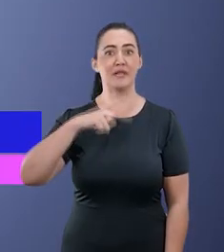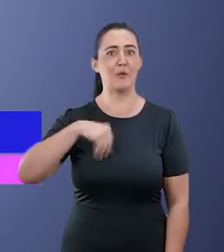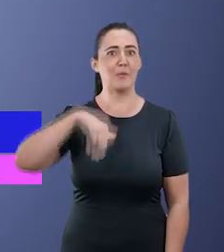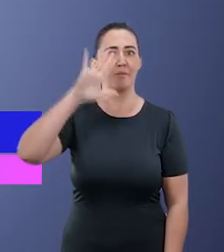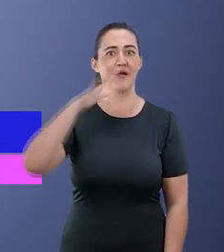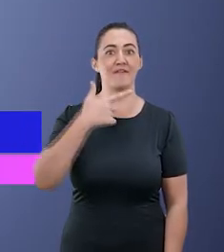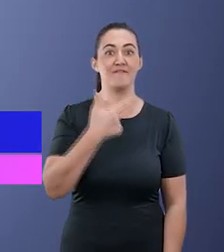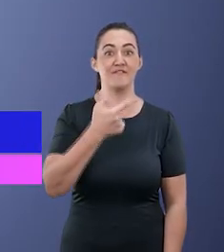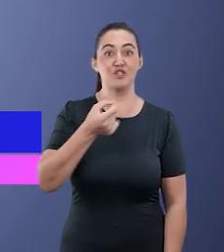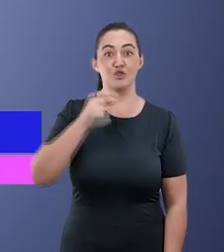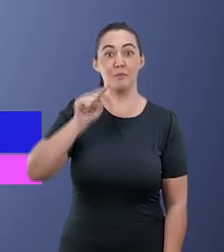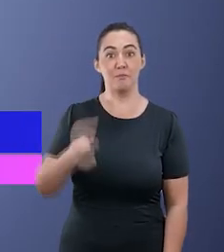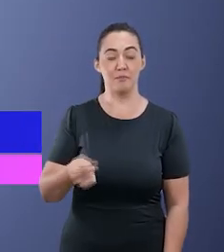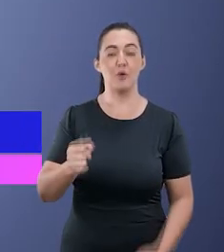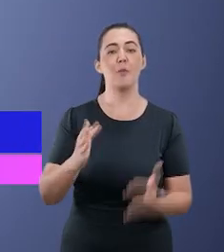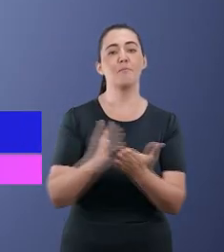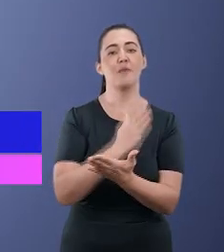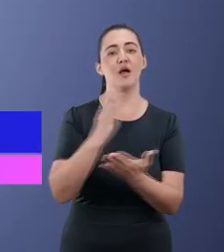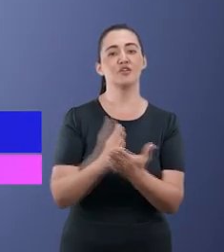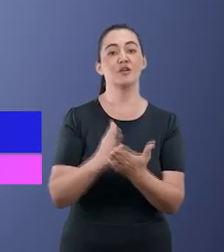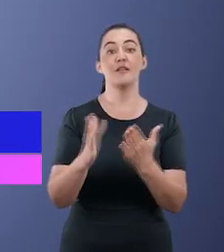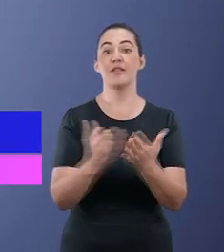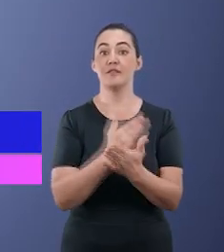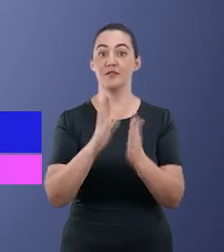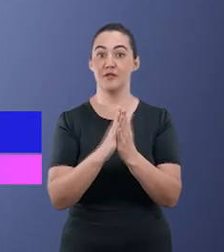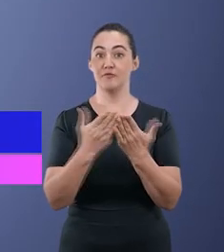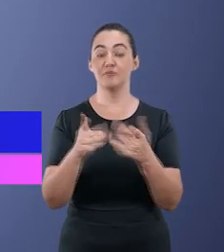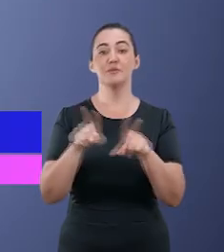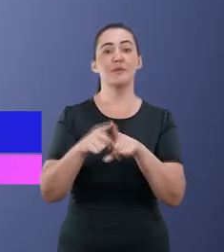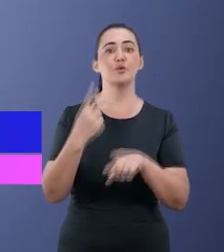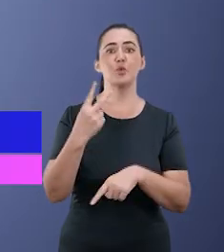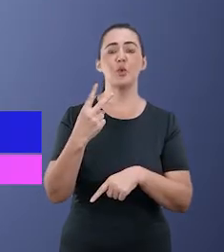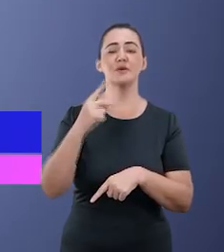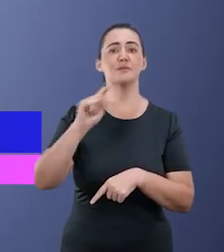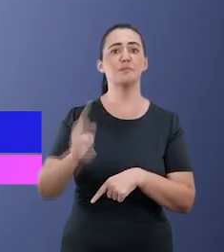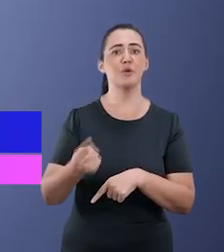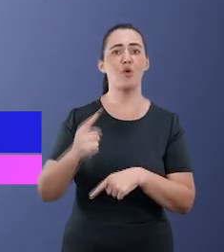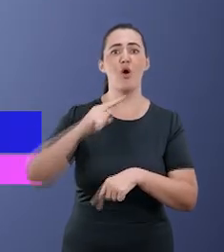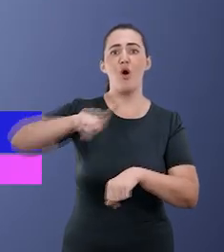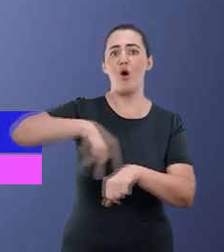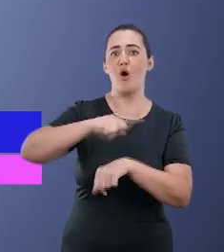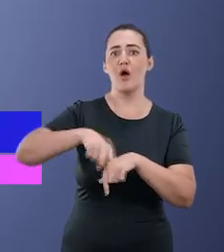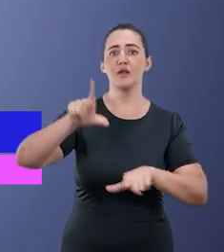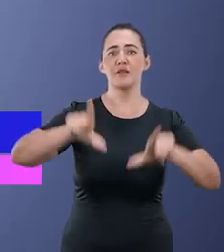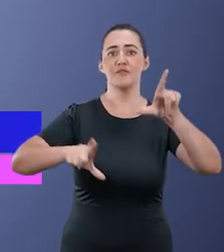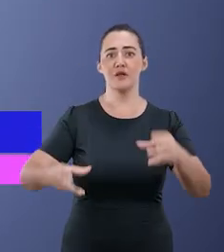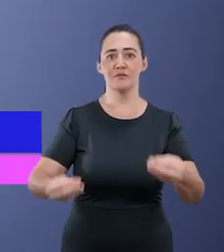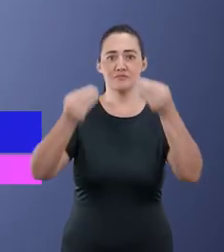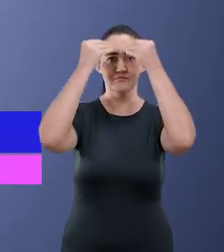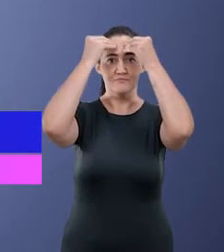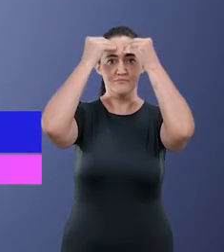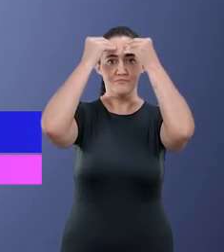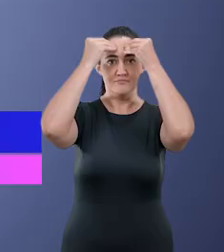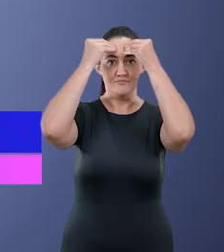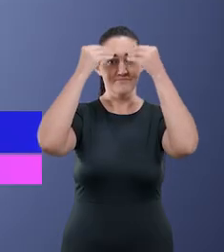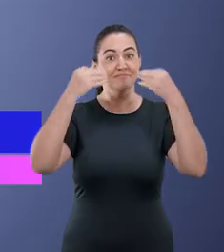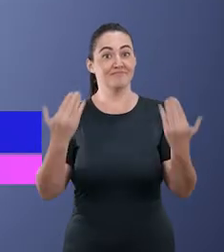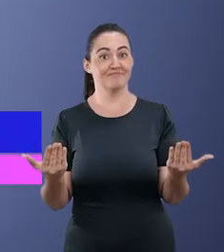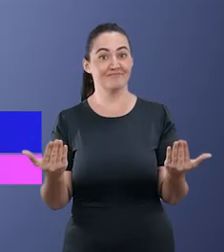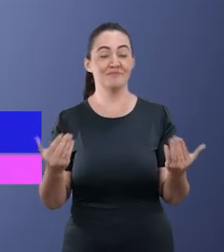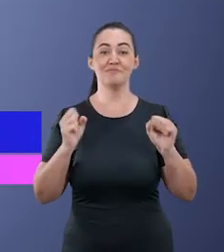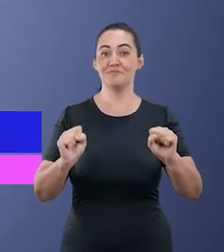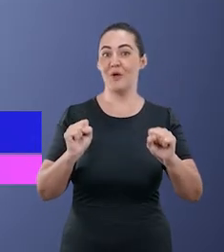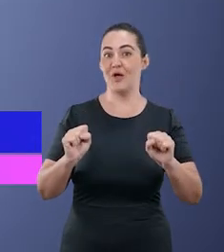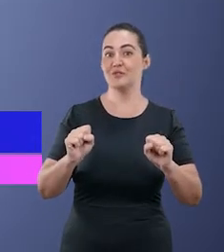de 20.000 páginas de livros e mais de 2.000 horas de programas de TV memorizados em minha cabeça. Então,